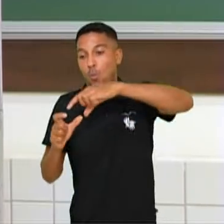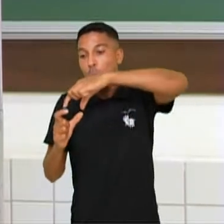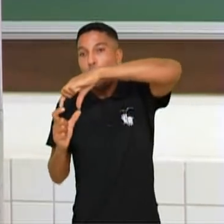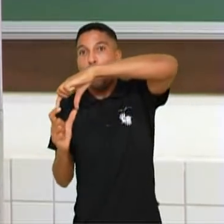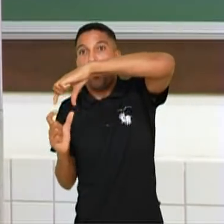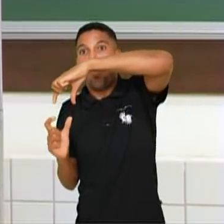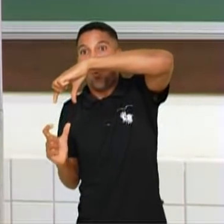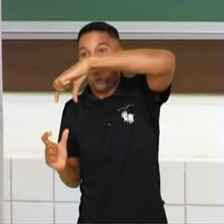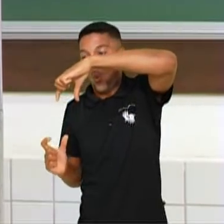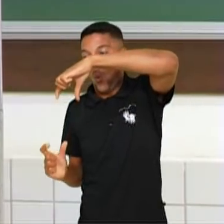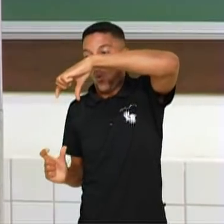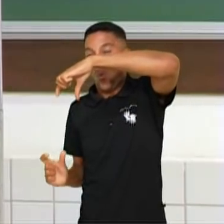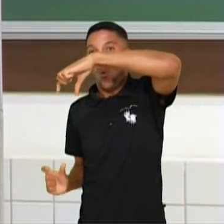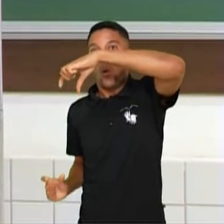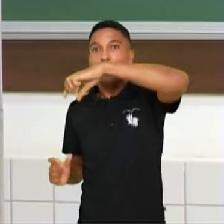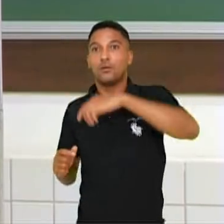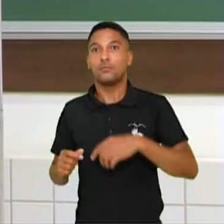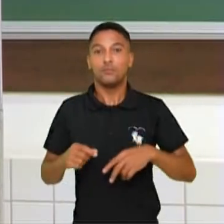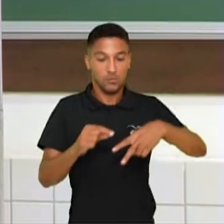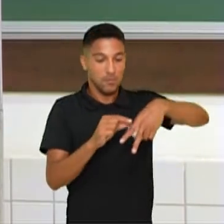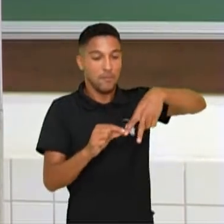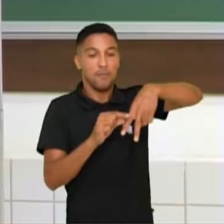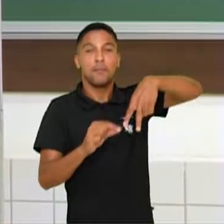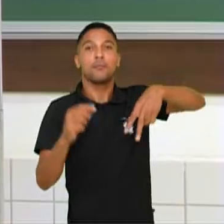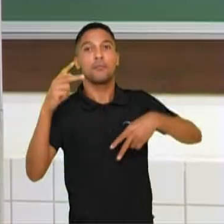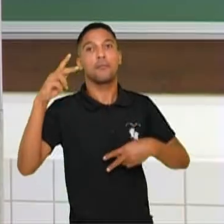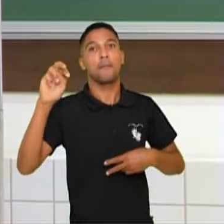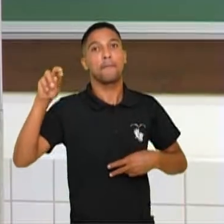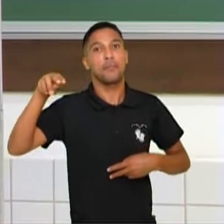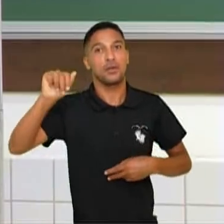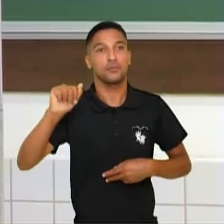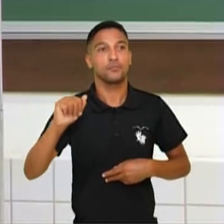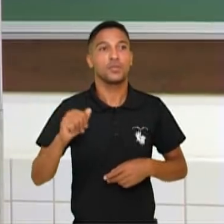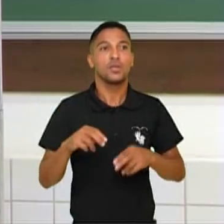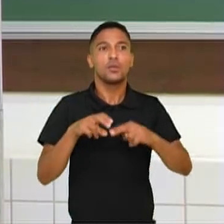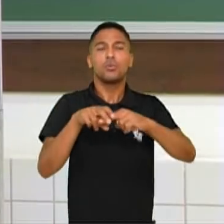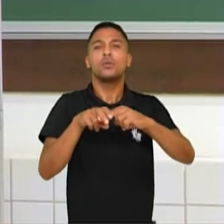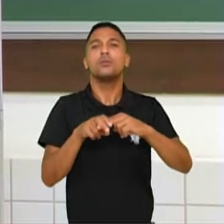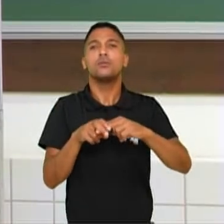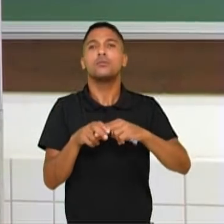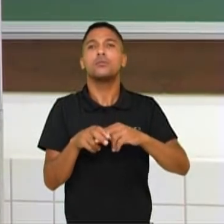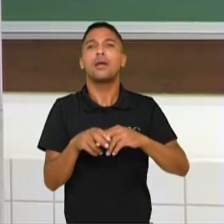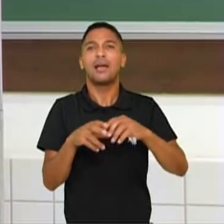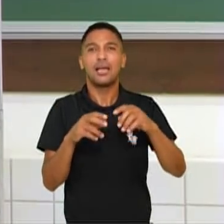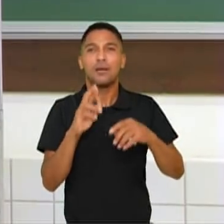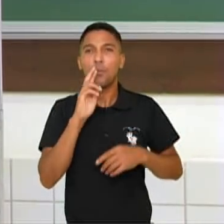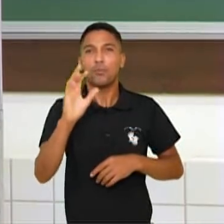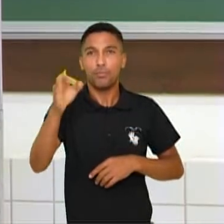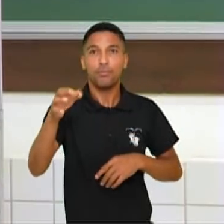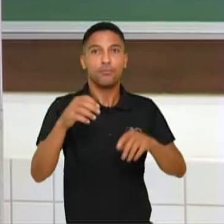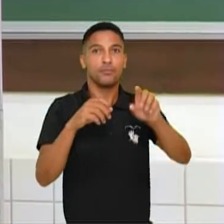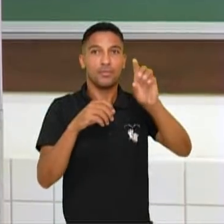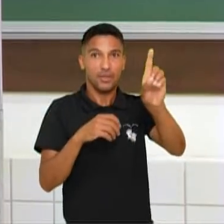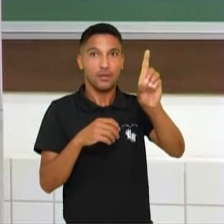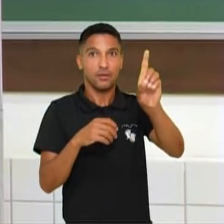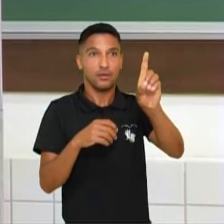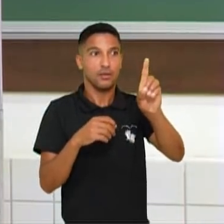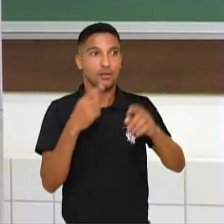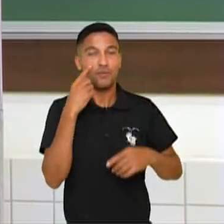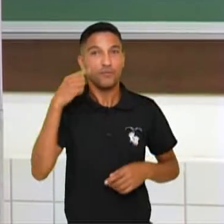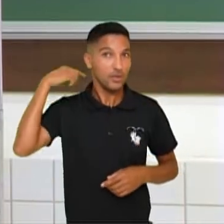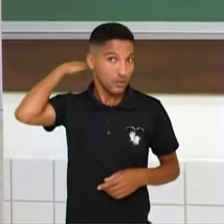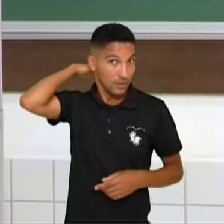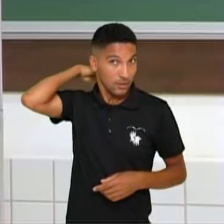perna. Então, correta a resposta de vértebras. Vamos rever onde que elas ficam? Vira o nosso